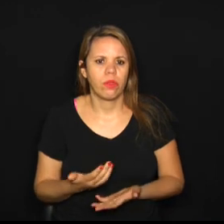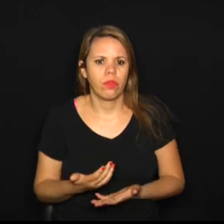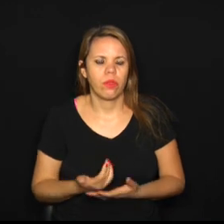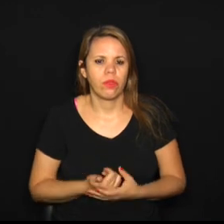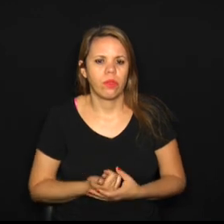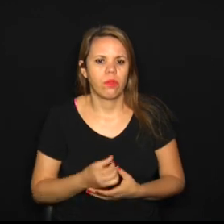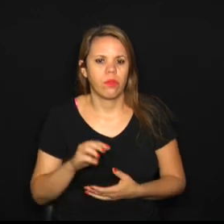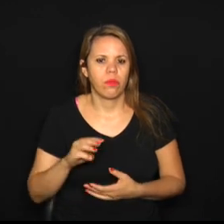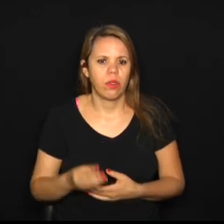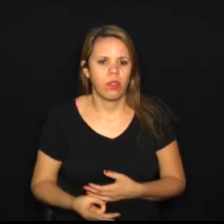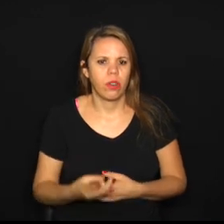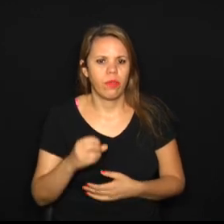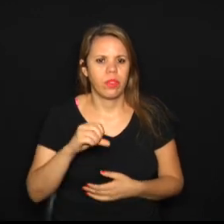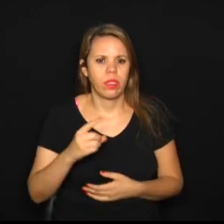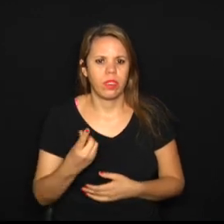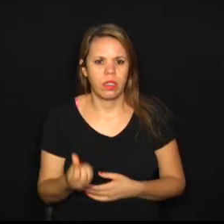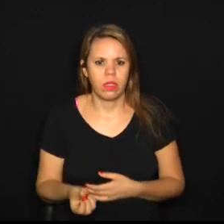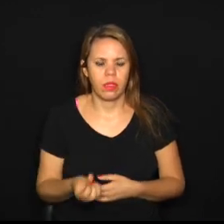4.011.229.916.